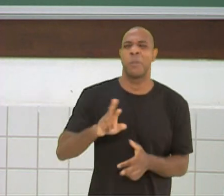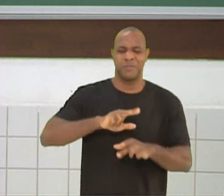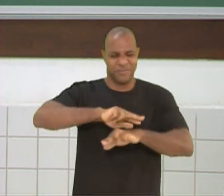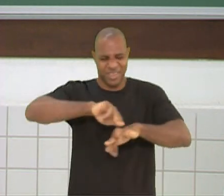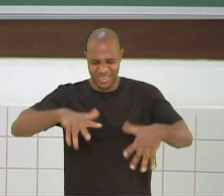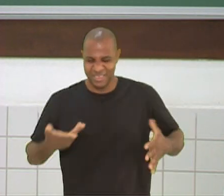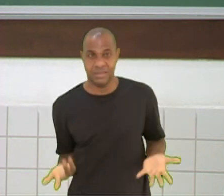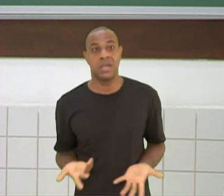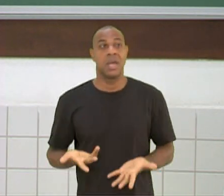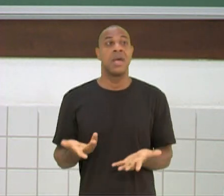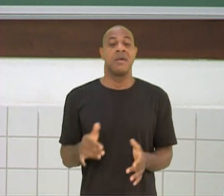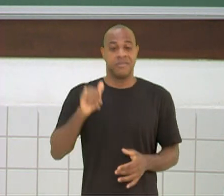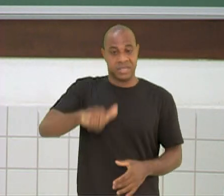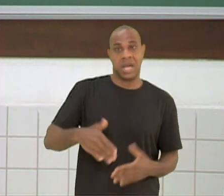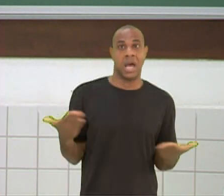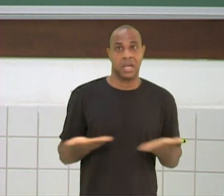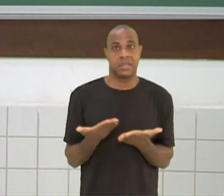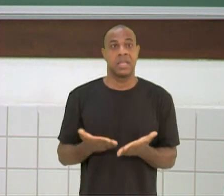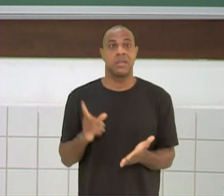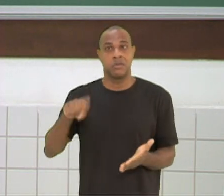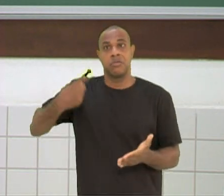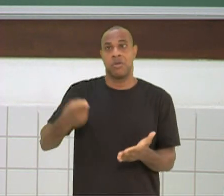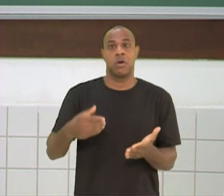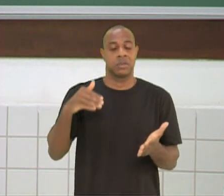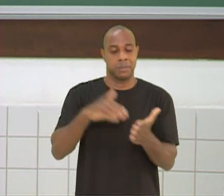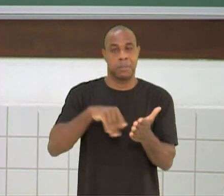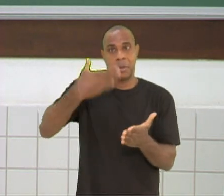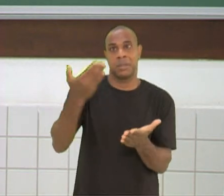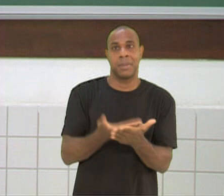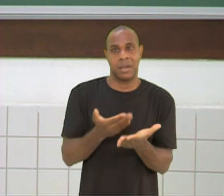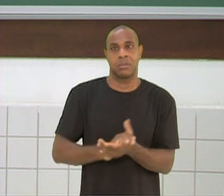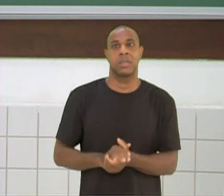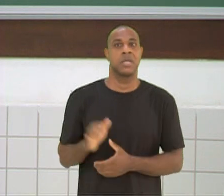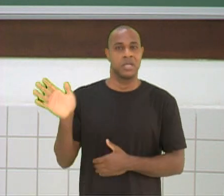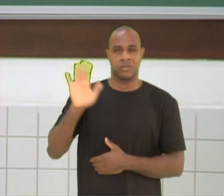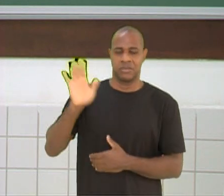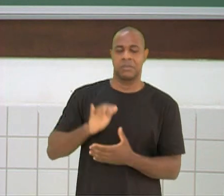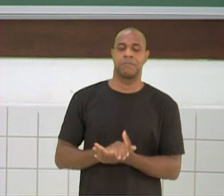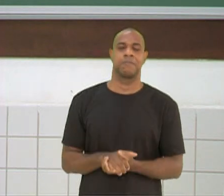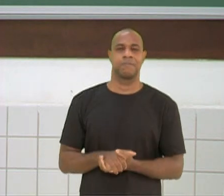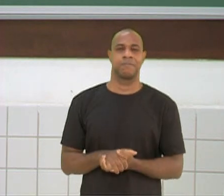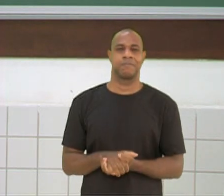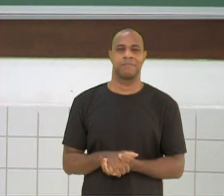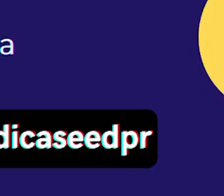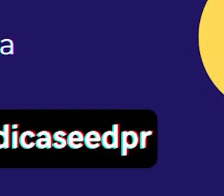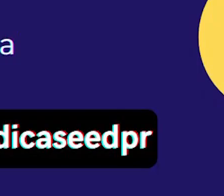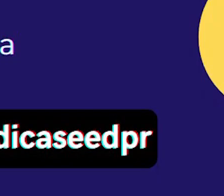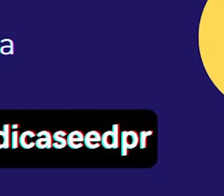ficando por aqui e a gente volta a conversar na nossa próxima aula. Tchau, povo!